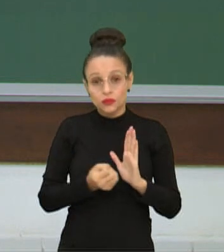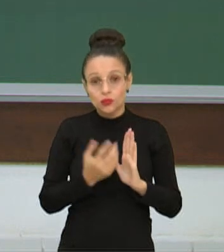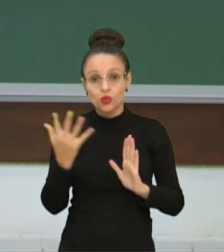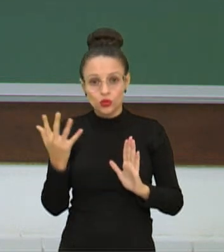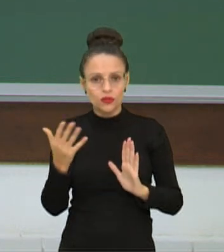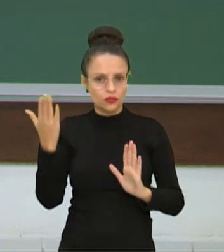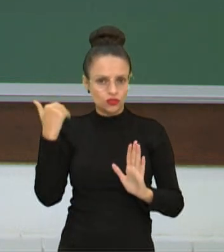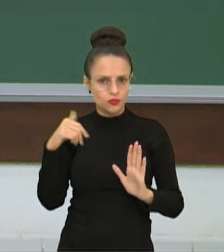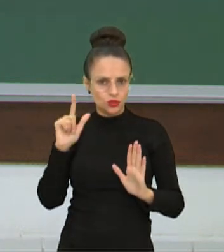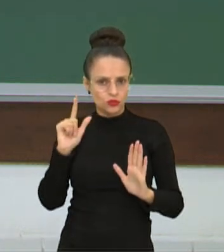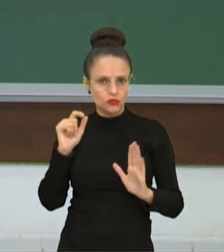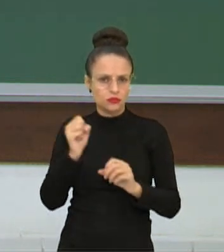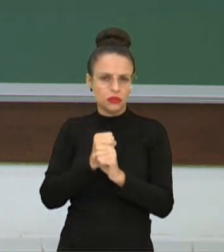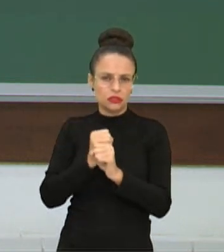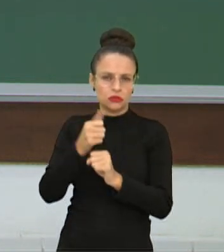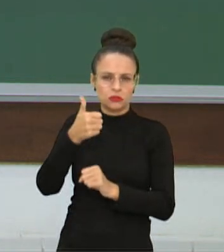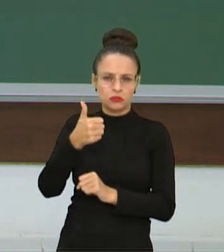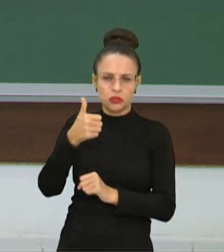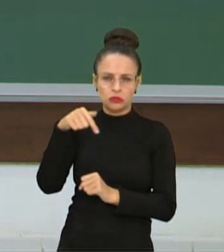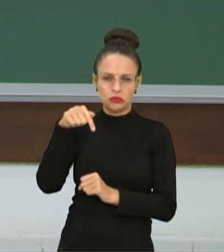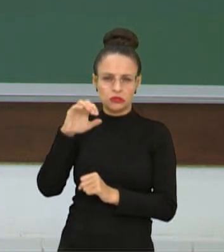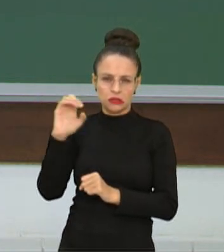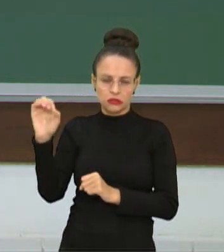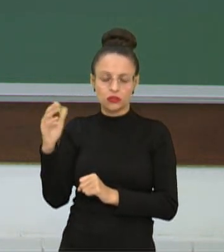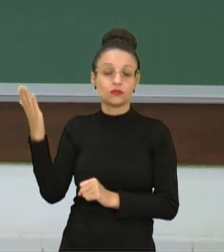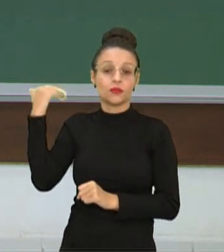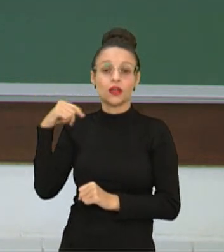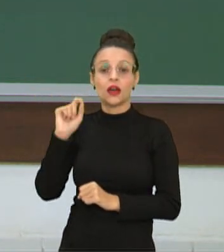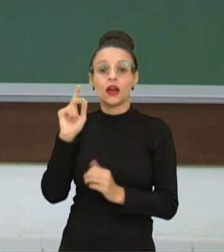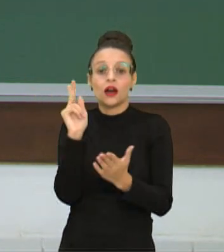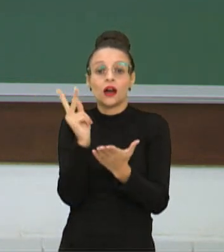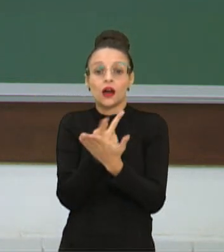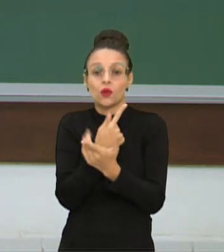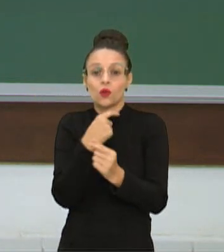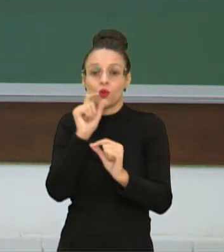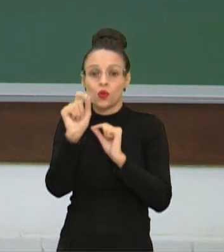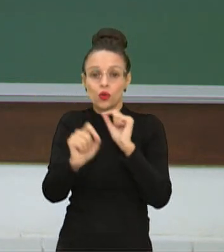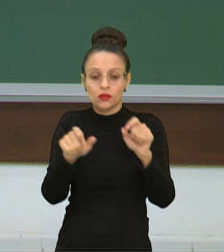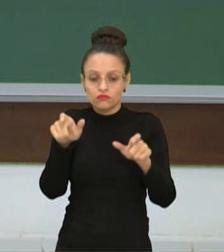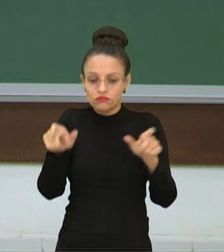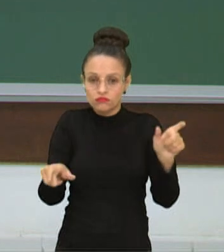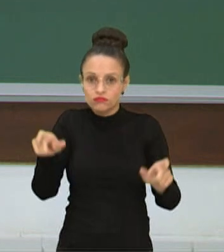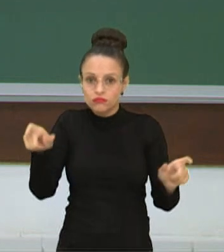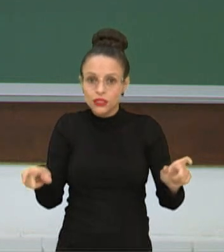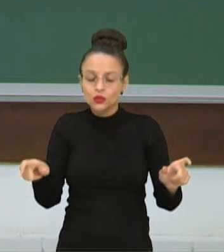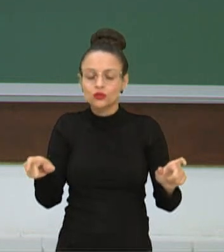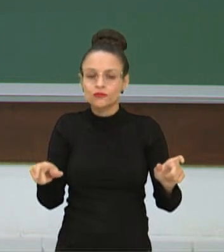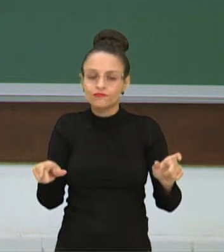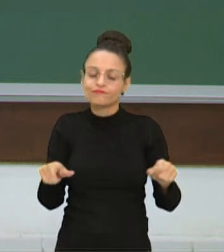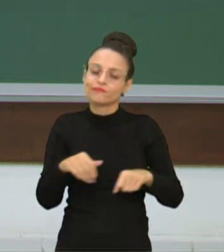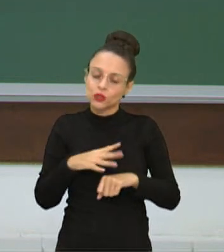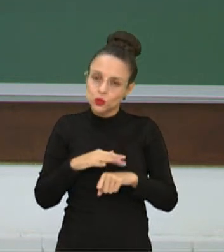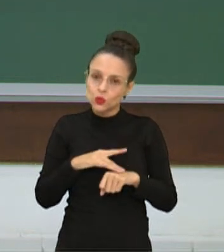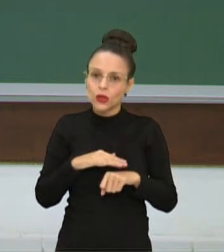acontecia, né, nessa época, 1700 e pouco, muita gente acabava ficando doente, tá? Tinha sangramentos